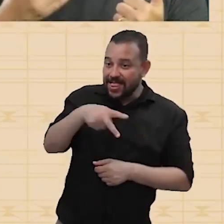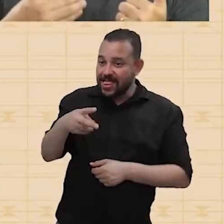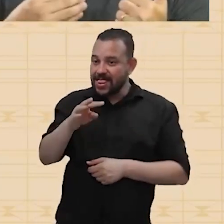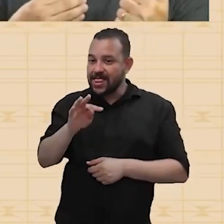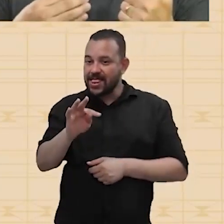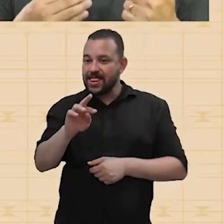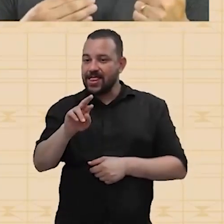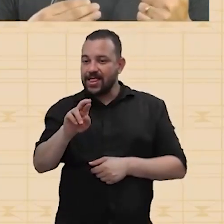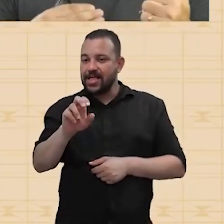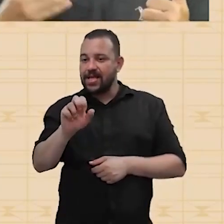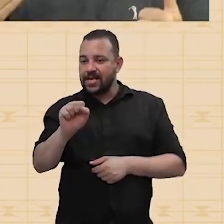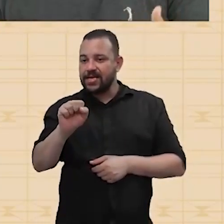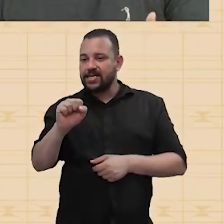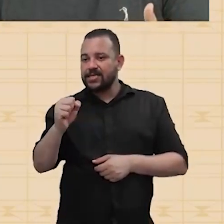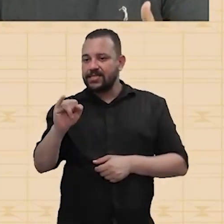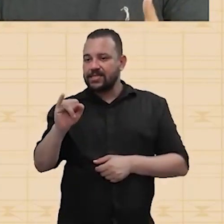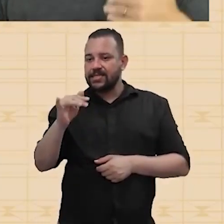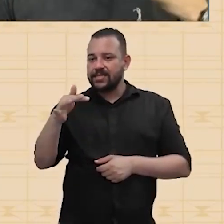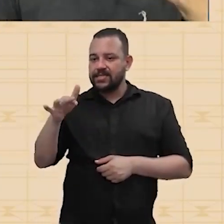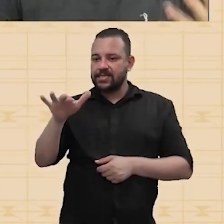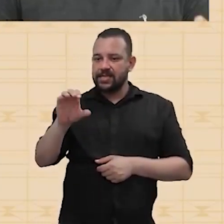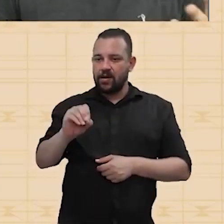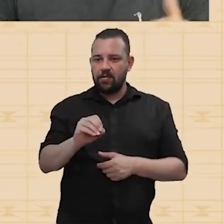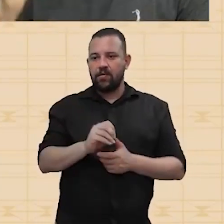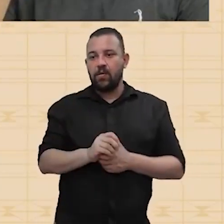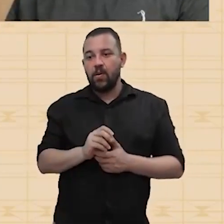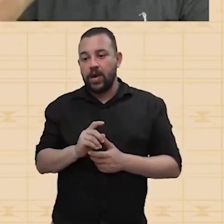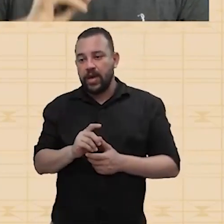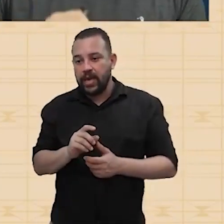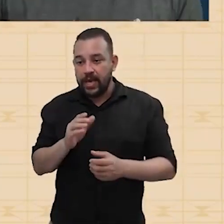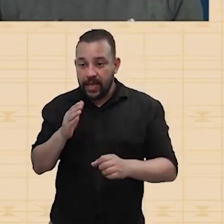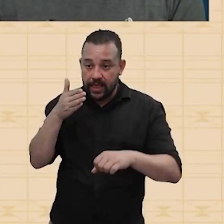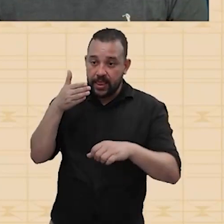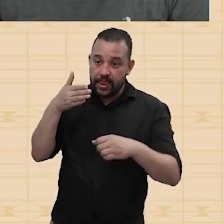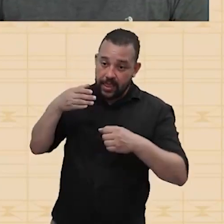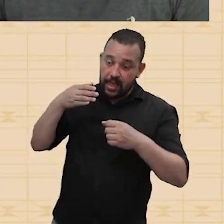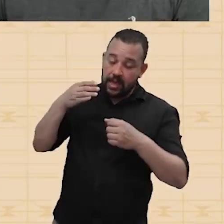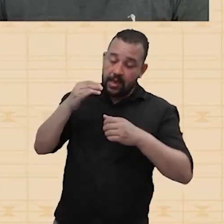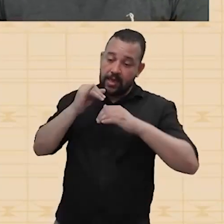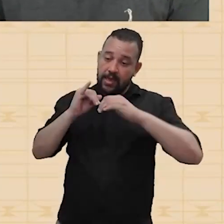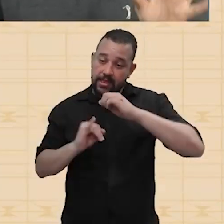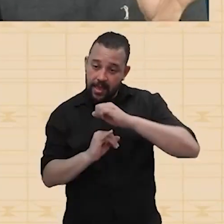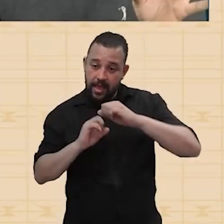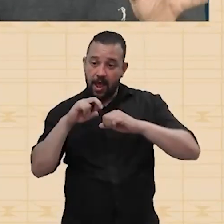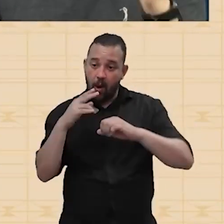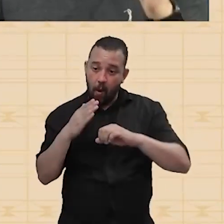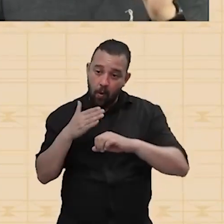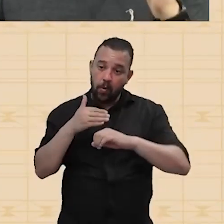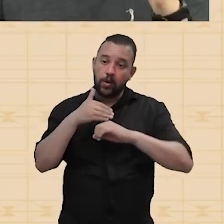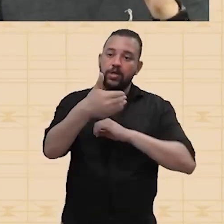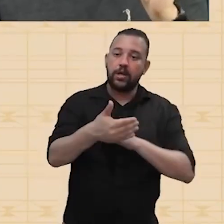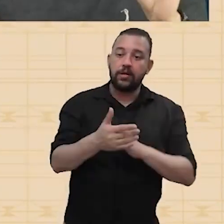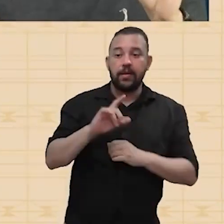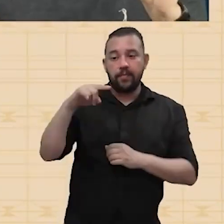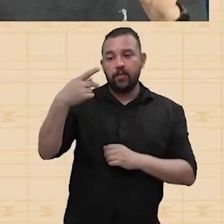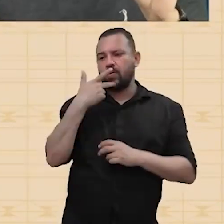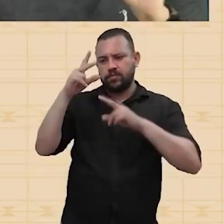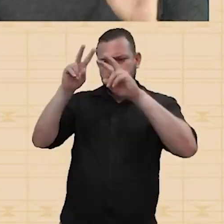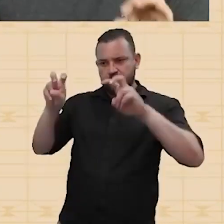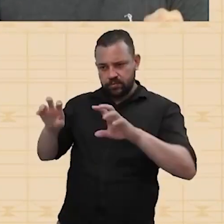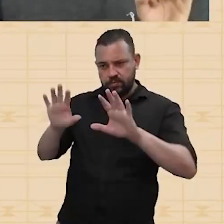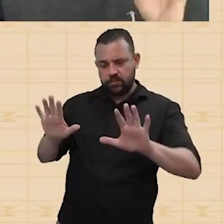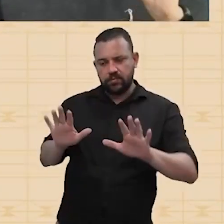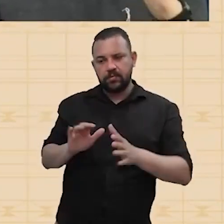de transição pode ser de transição interna ou externa. Isso a gente fala em um outro momento. Aí observe que vai estar lá